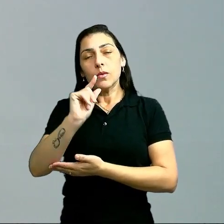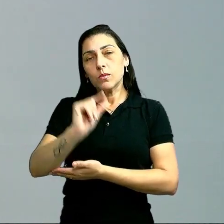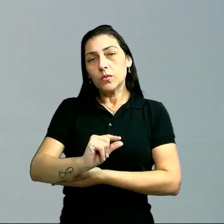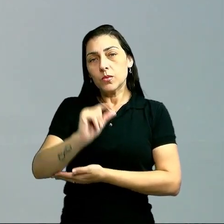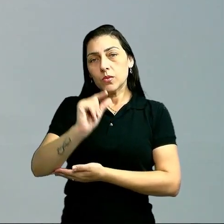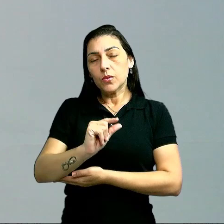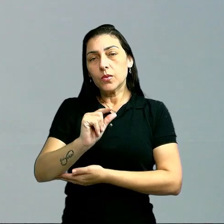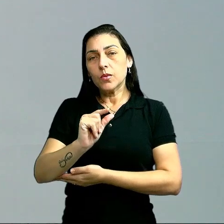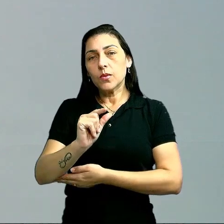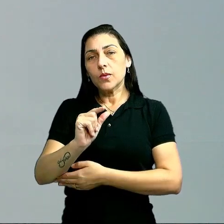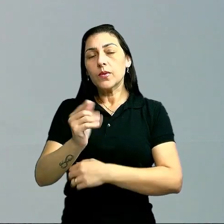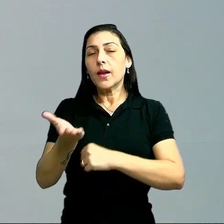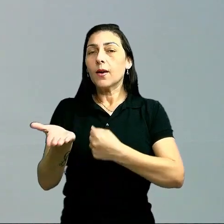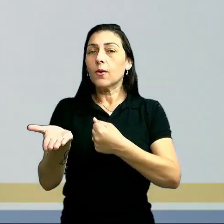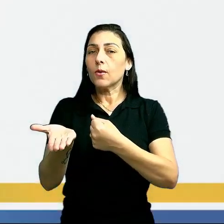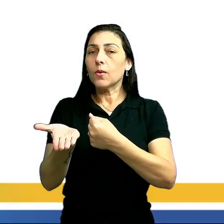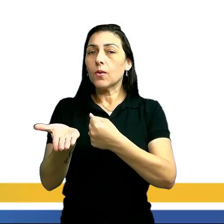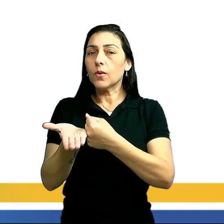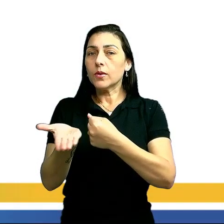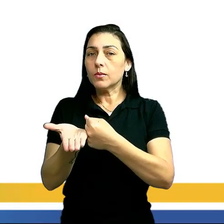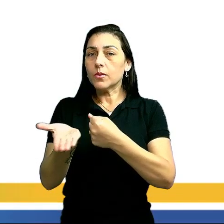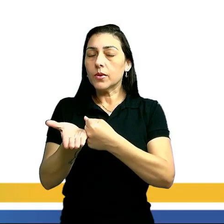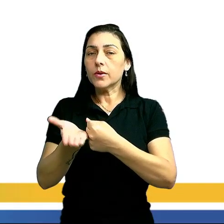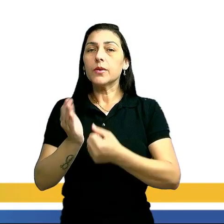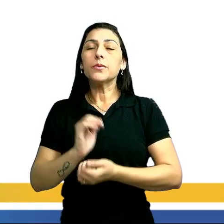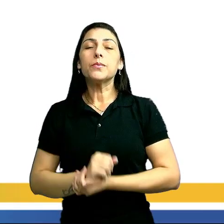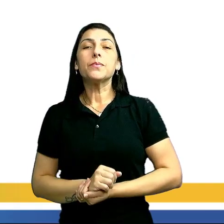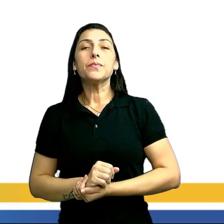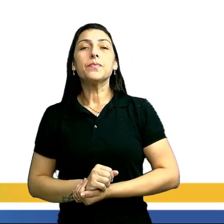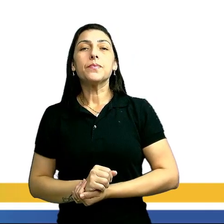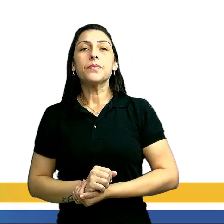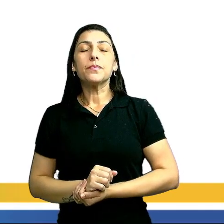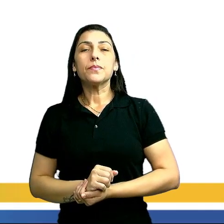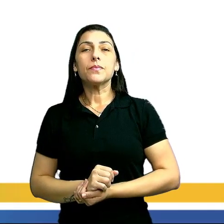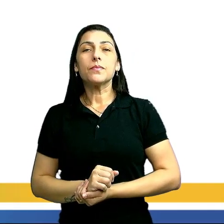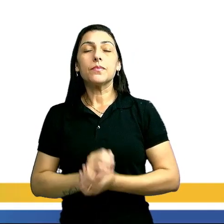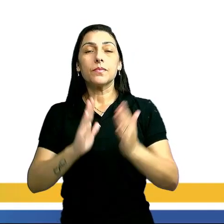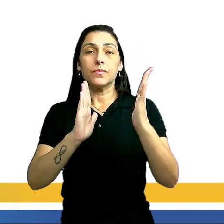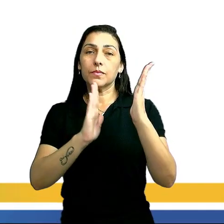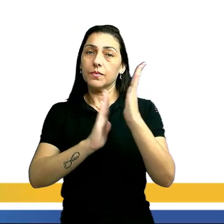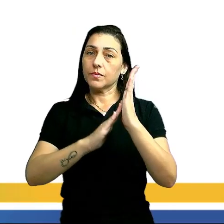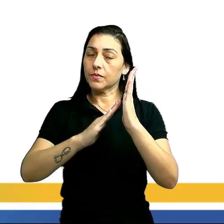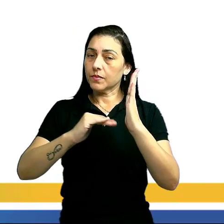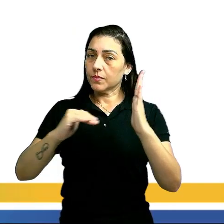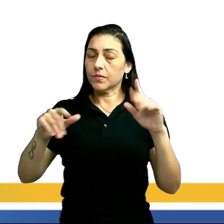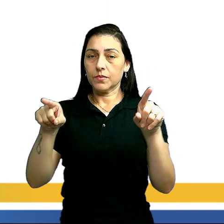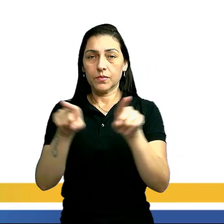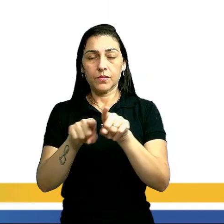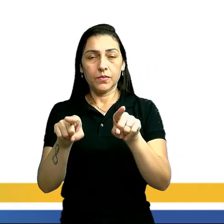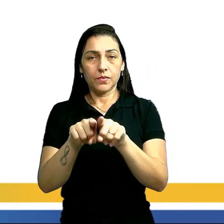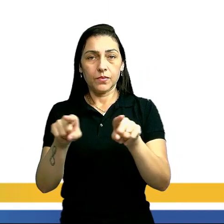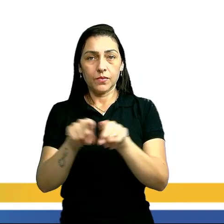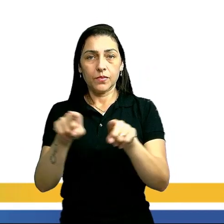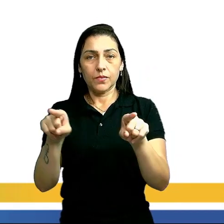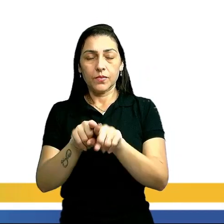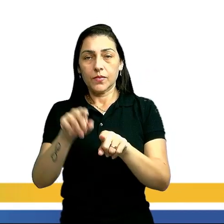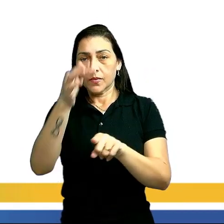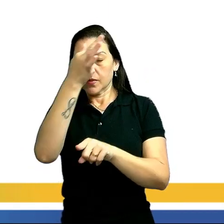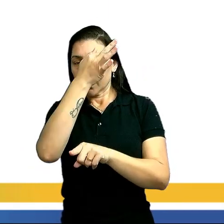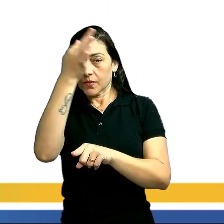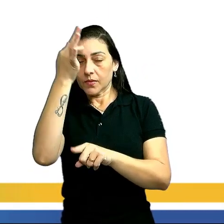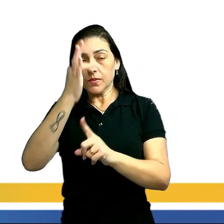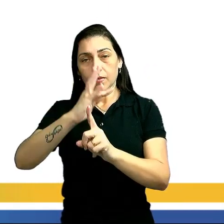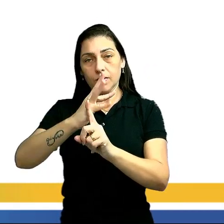da contemporaneidade. Muito bem. Então, a estética, também chamada de filosofia